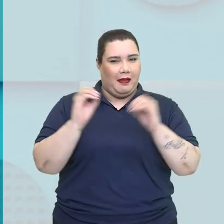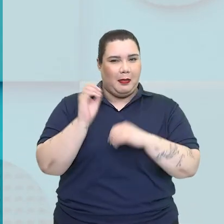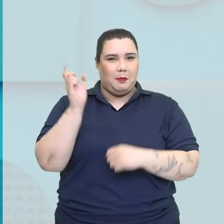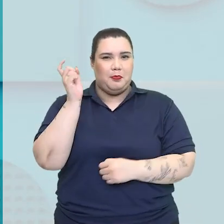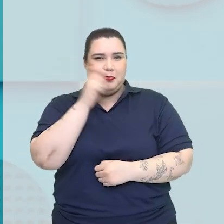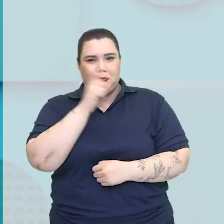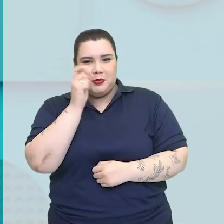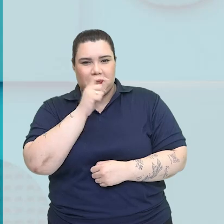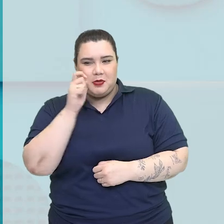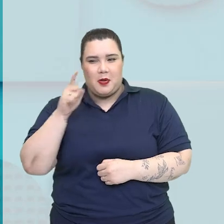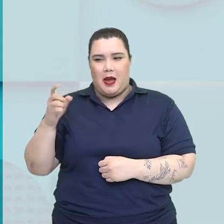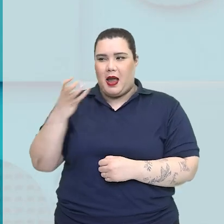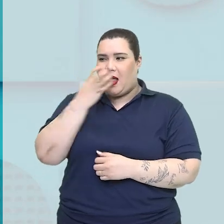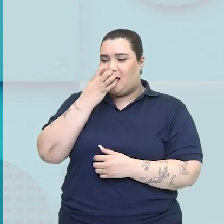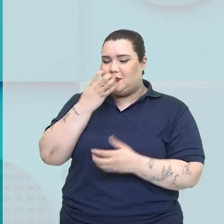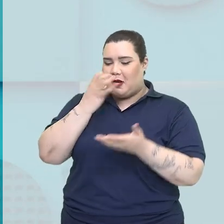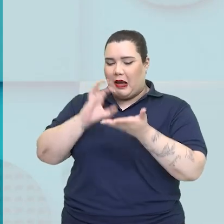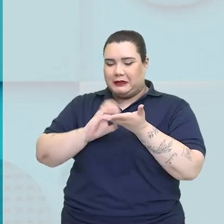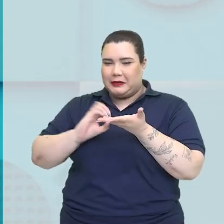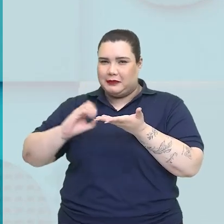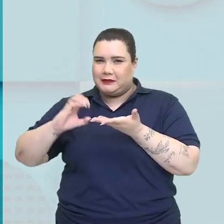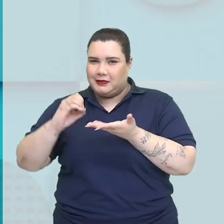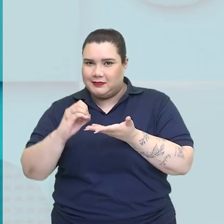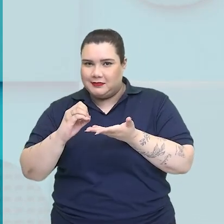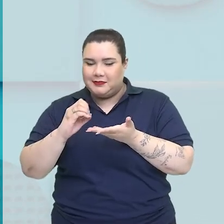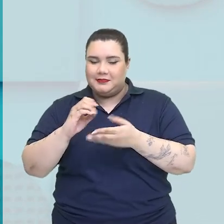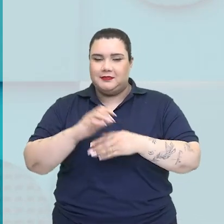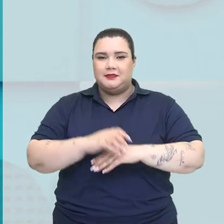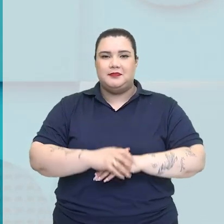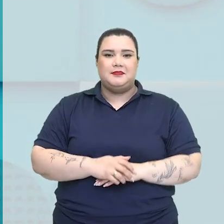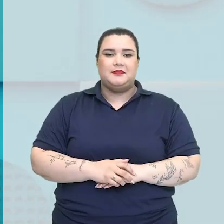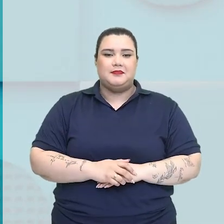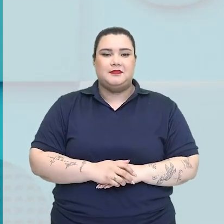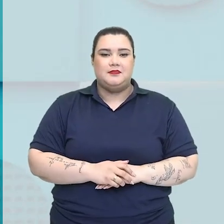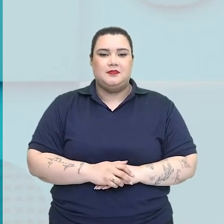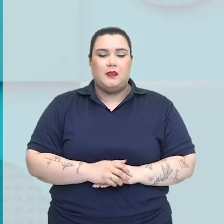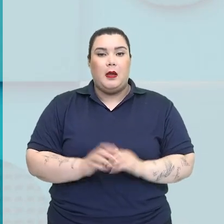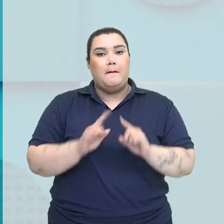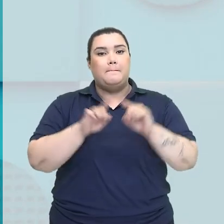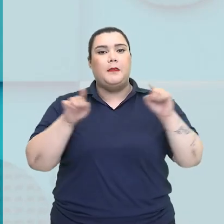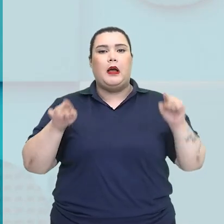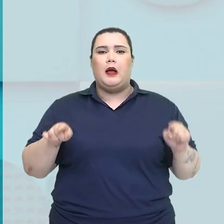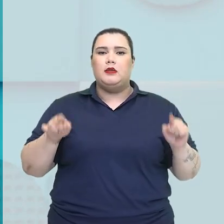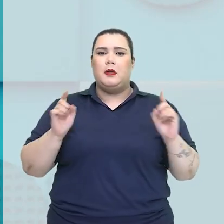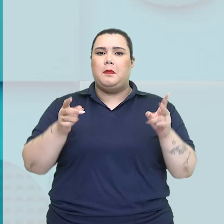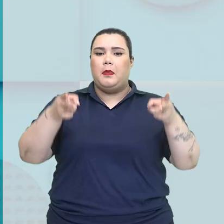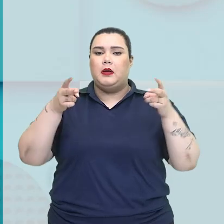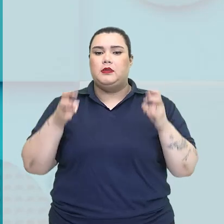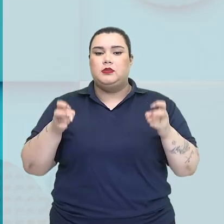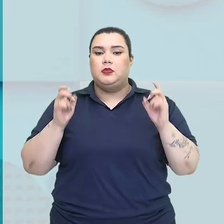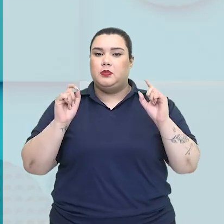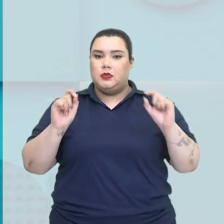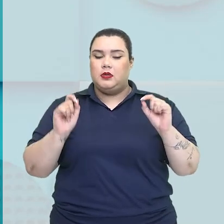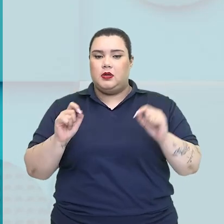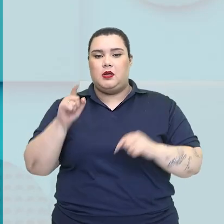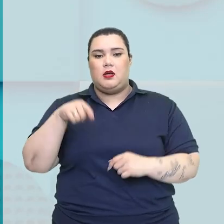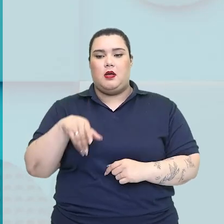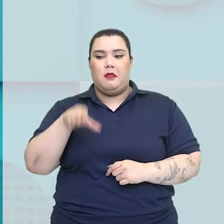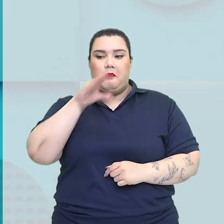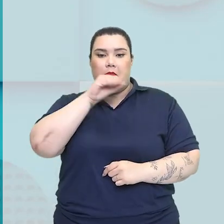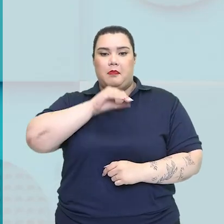dizer que o cão mordeu, né? Mas o que tinha que ser percebido, aí era a fala